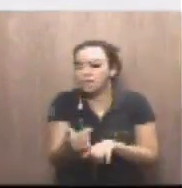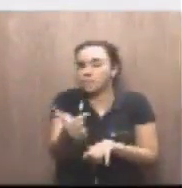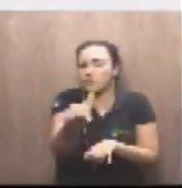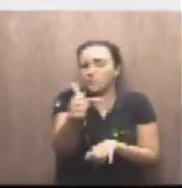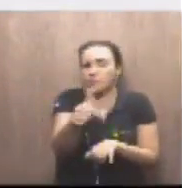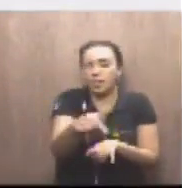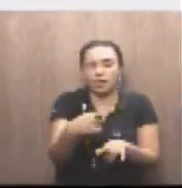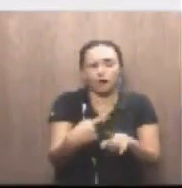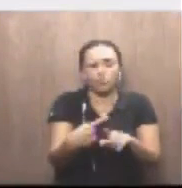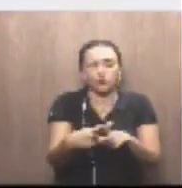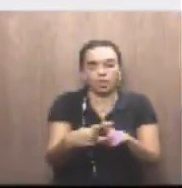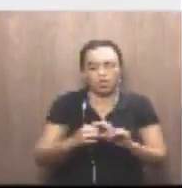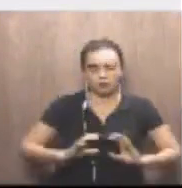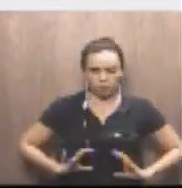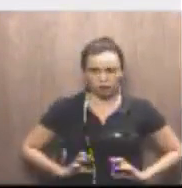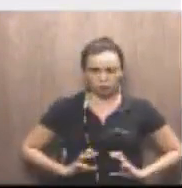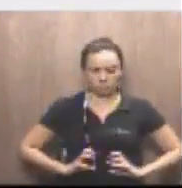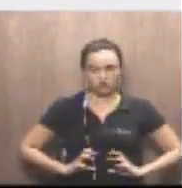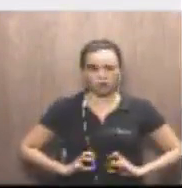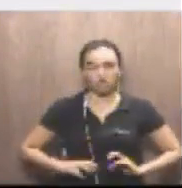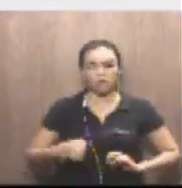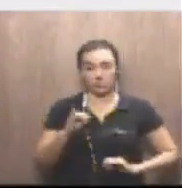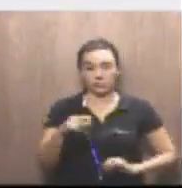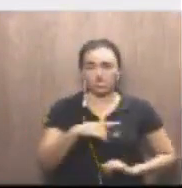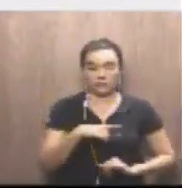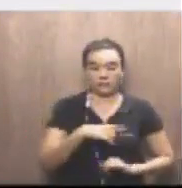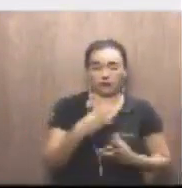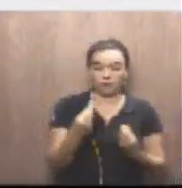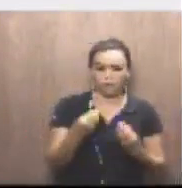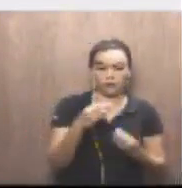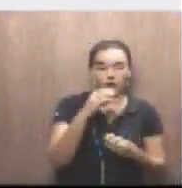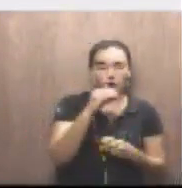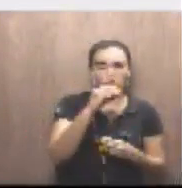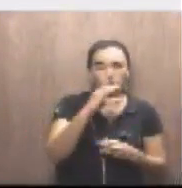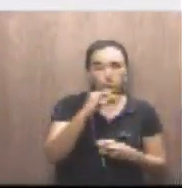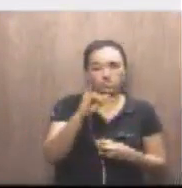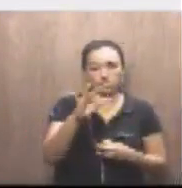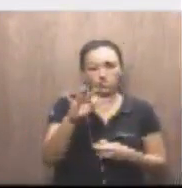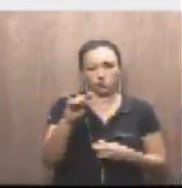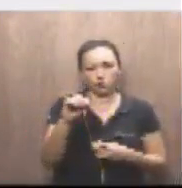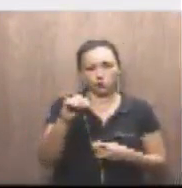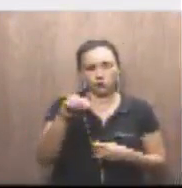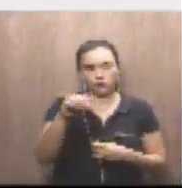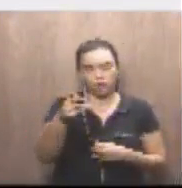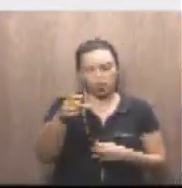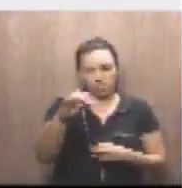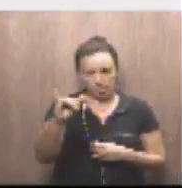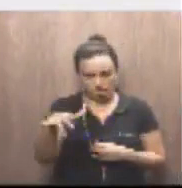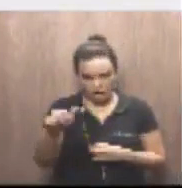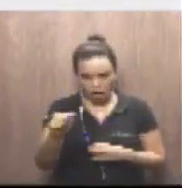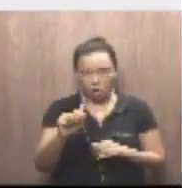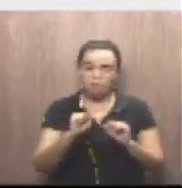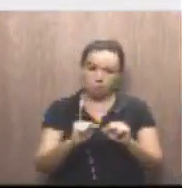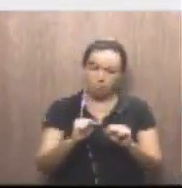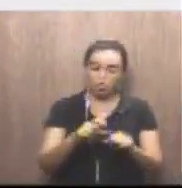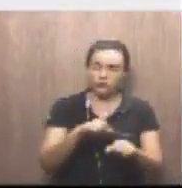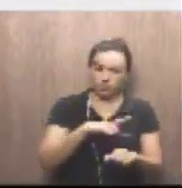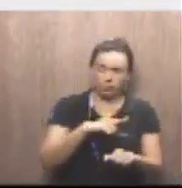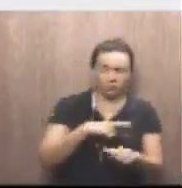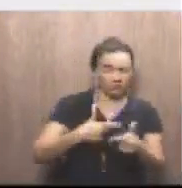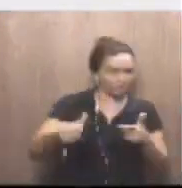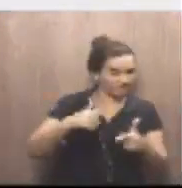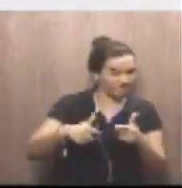útero, numa quantidade elevada de ocitocina, ele pode entrar numa taxistolia. E ali, ele tendo